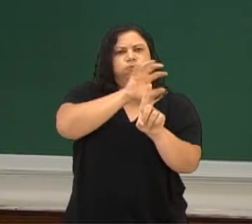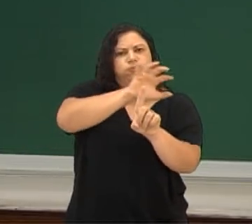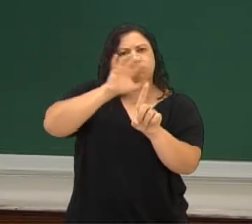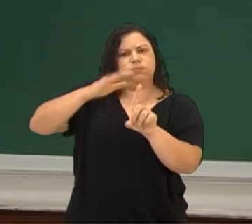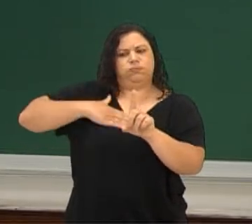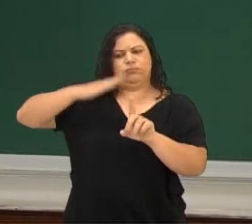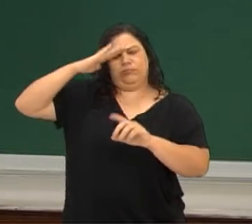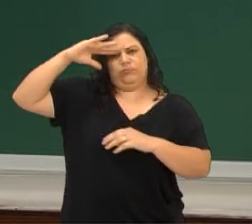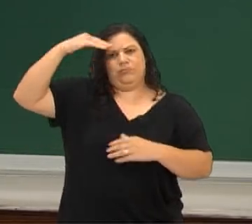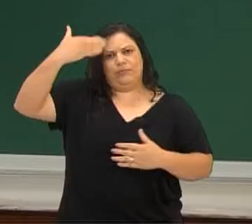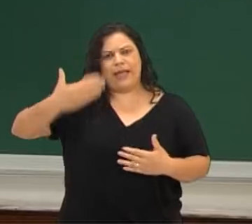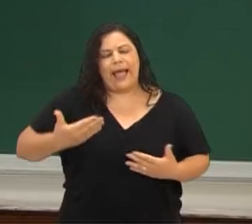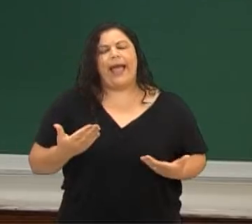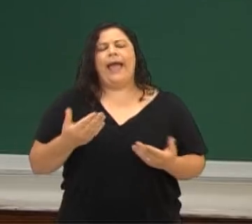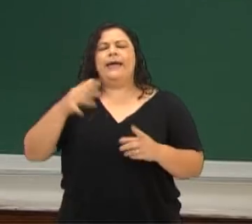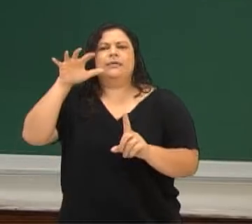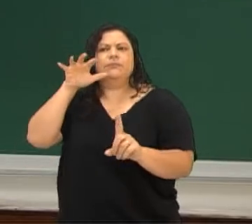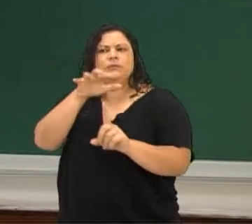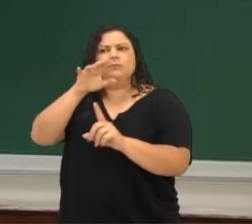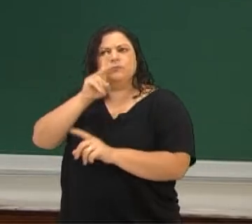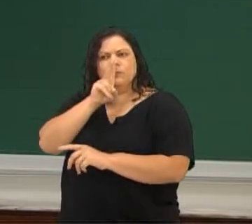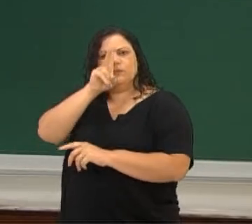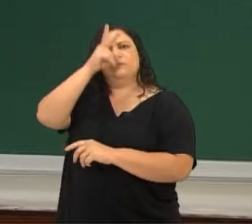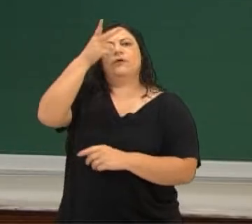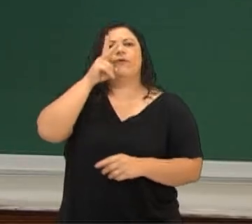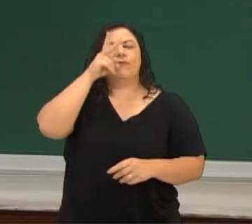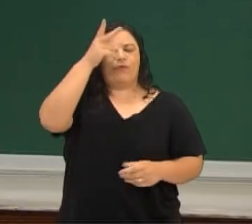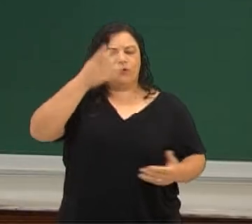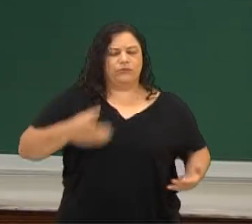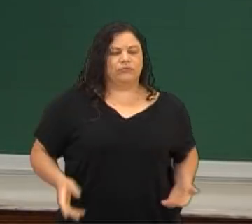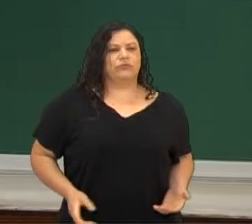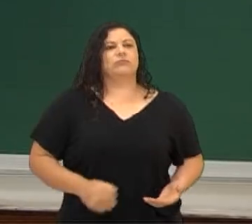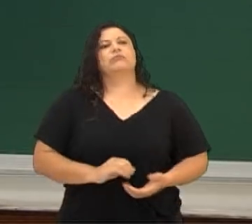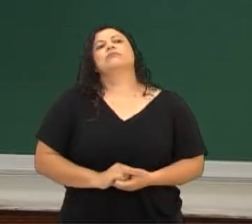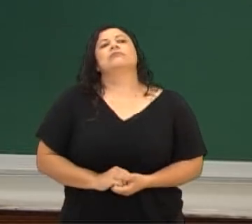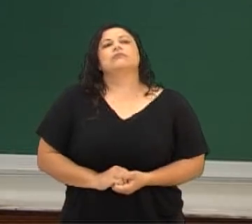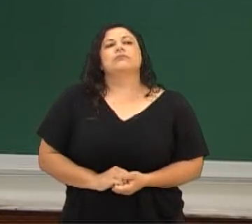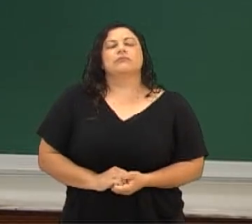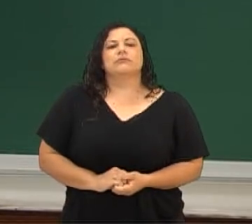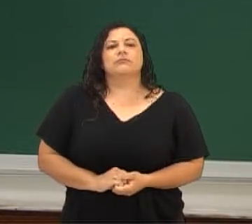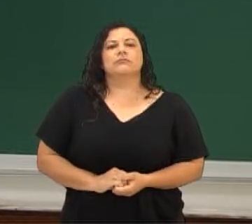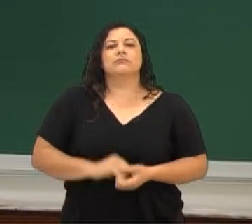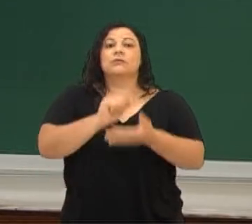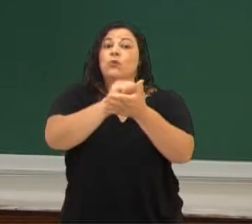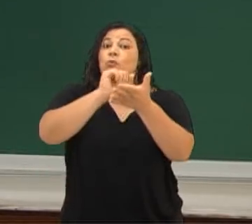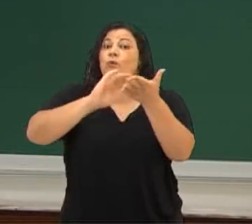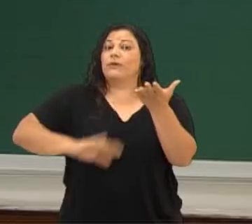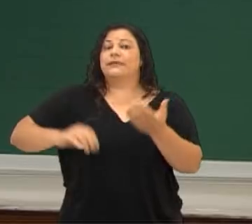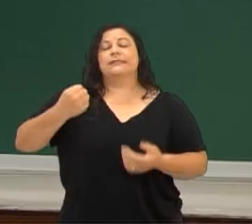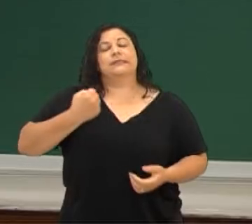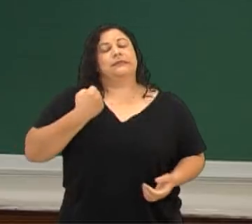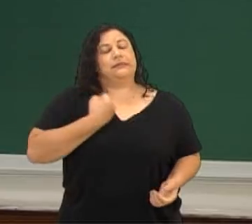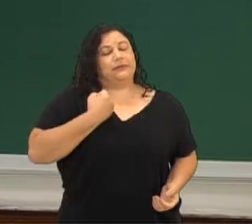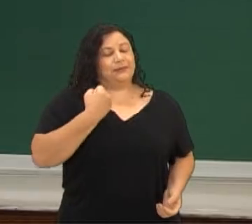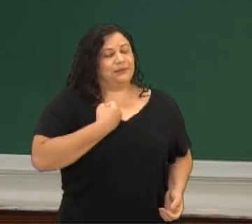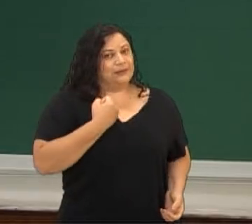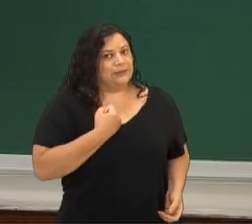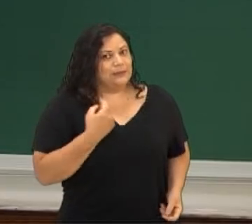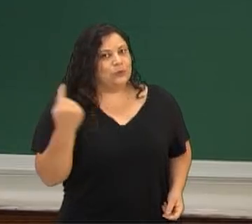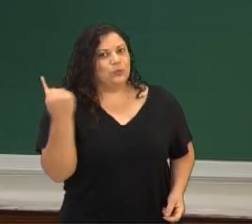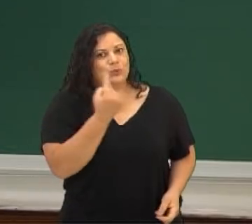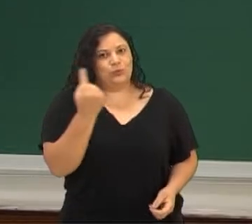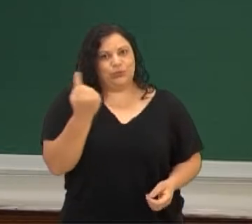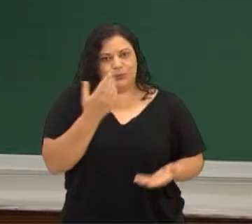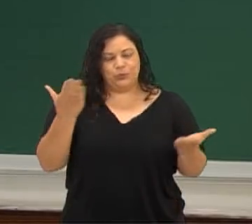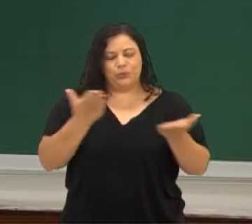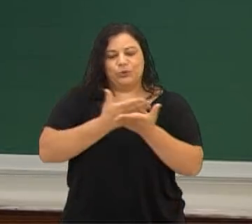muito forte, muito efetiva, por isso chamada de África Islâmica. Começamos aí com o nosso tradicional